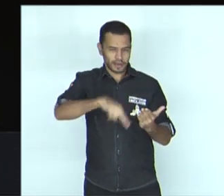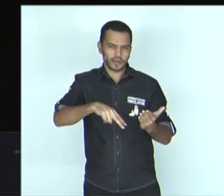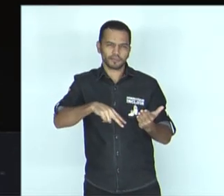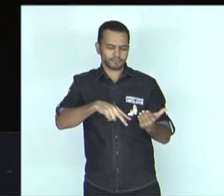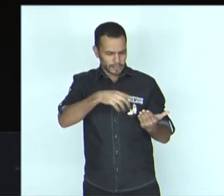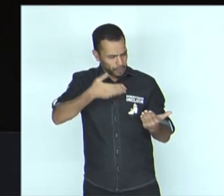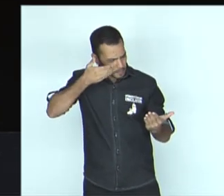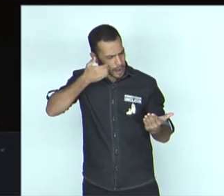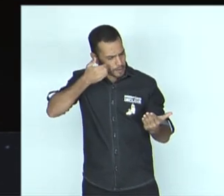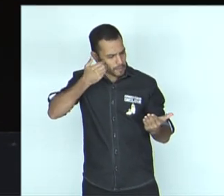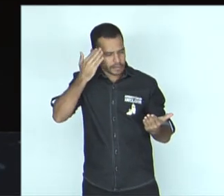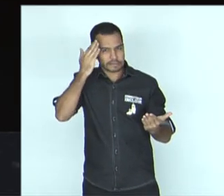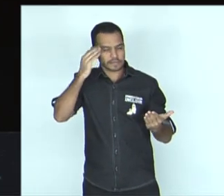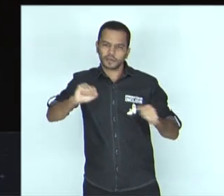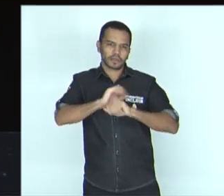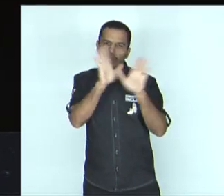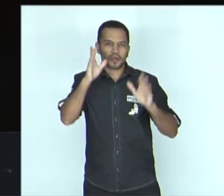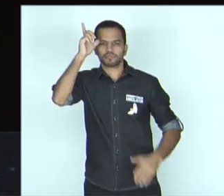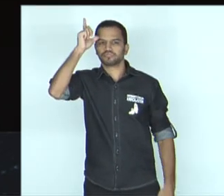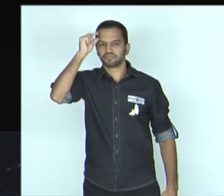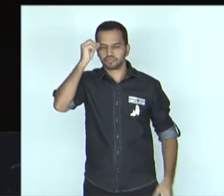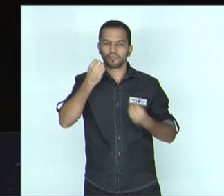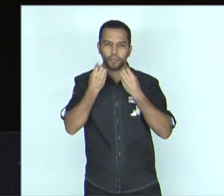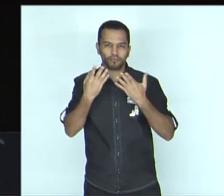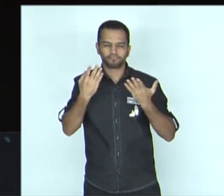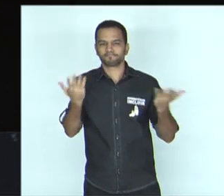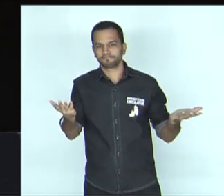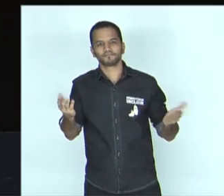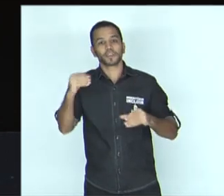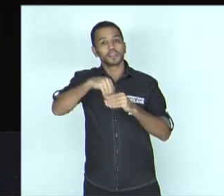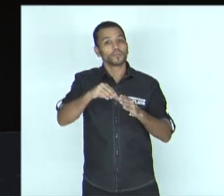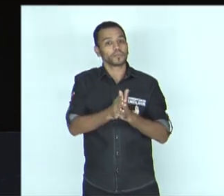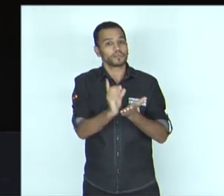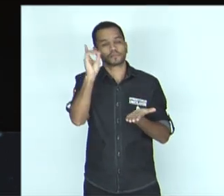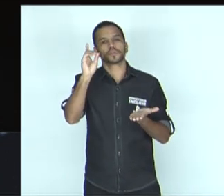coração. Mateus capítulo 6, no versículo